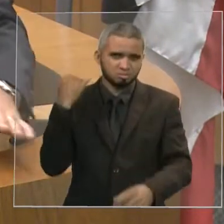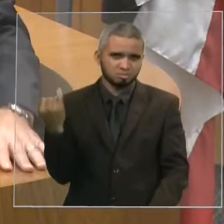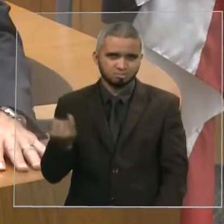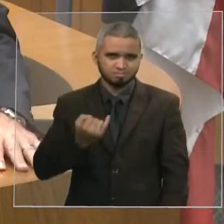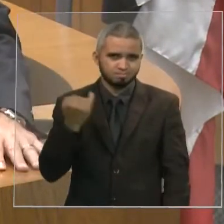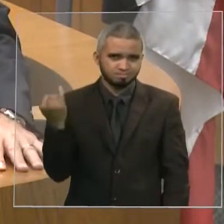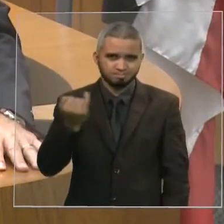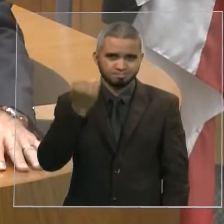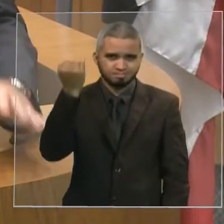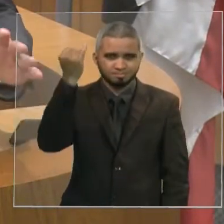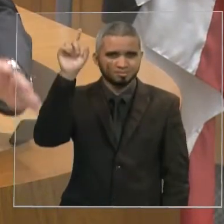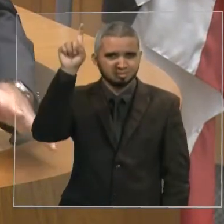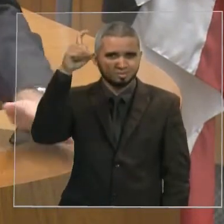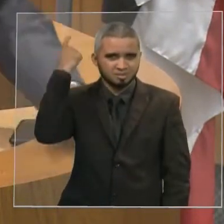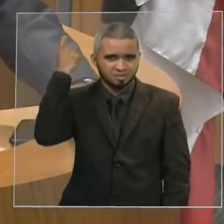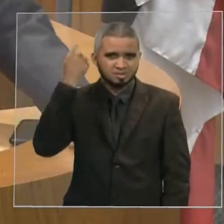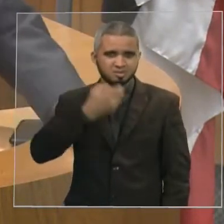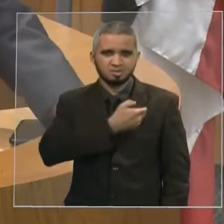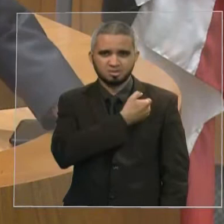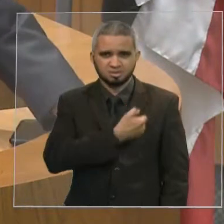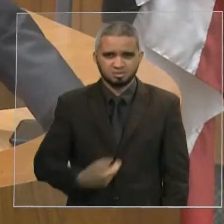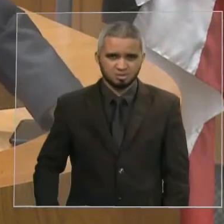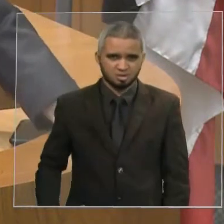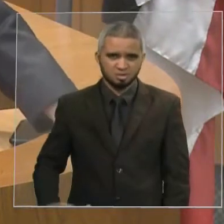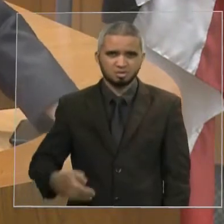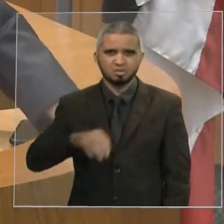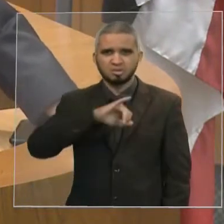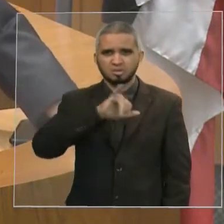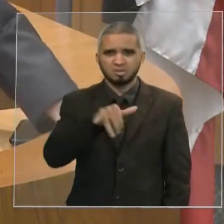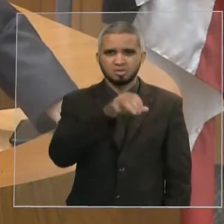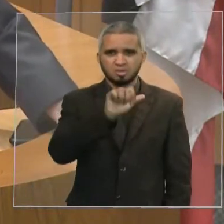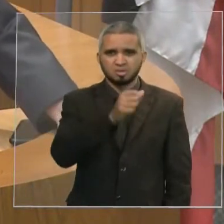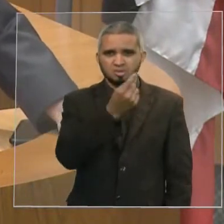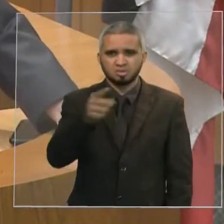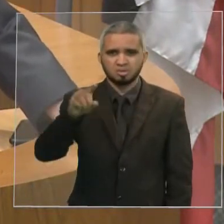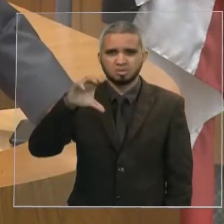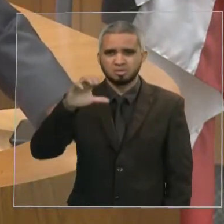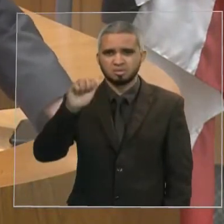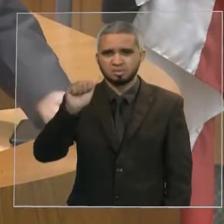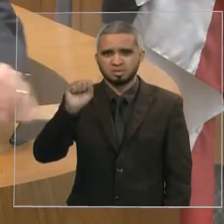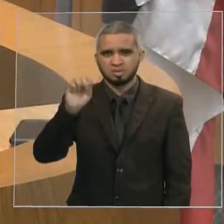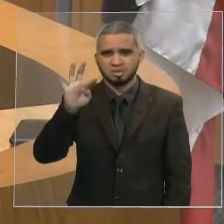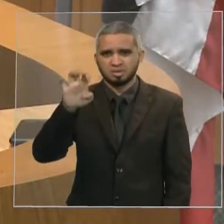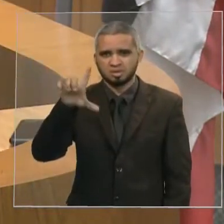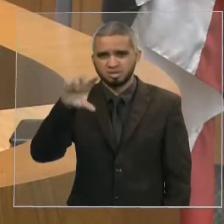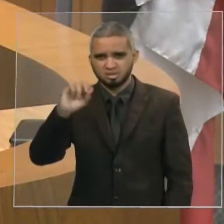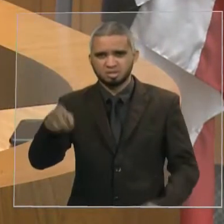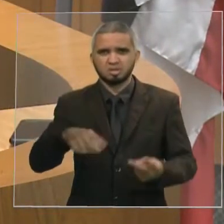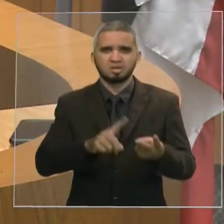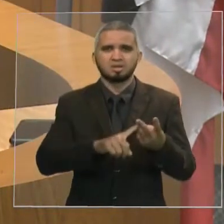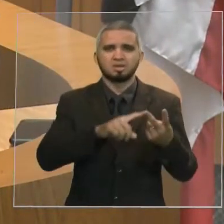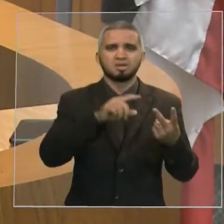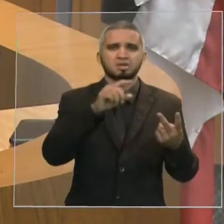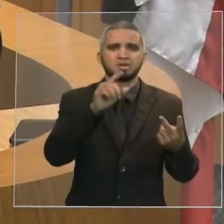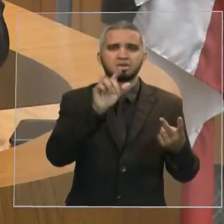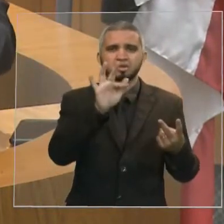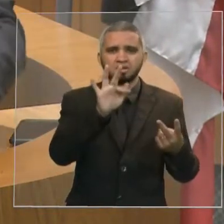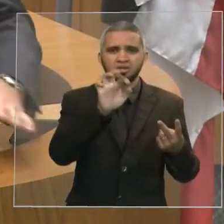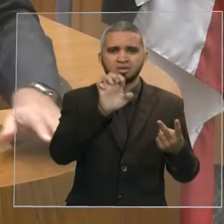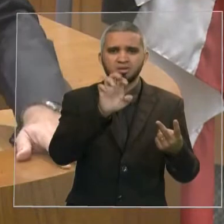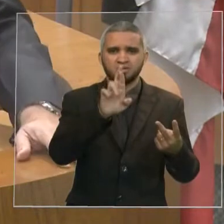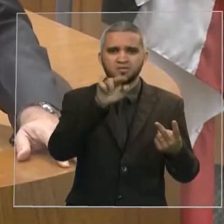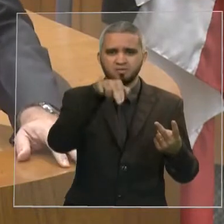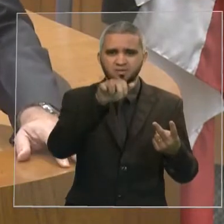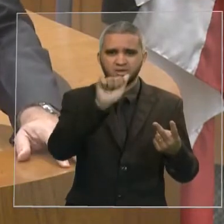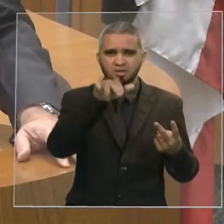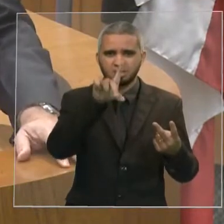desde o ex-governador, o saudoso João Castelo, doutor Fernando Fialho e muitos